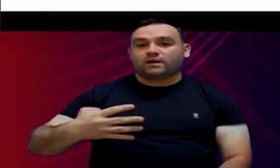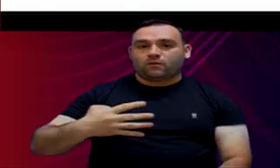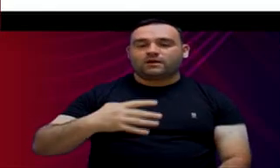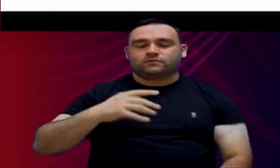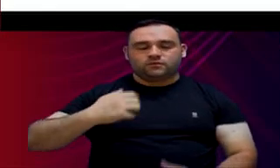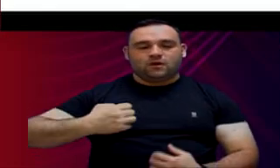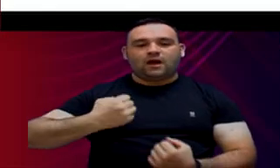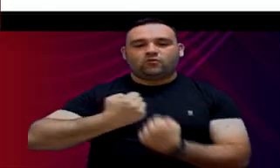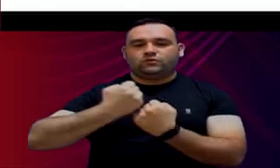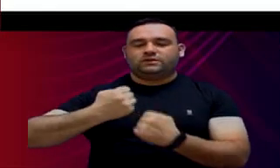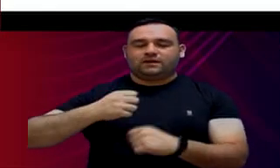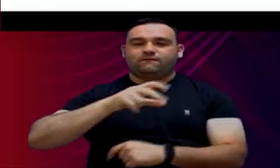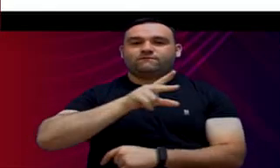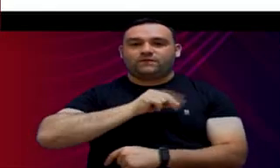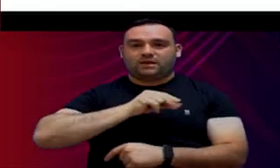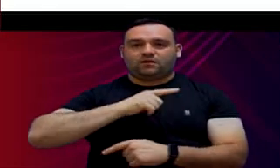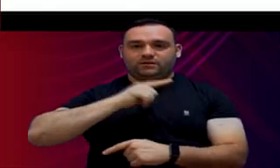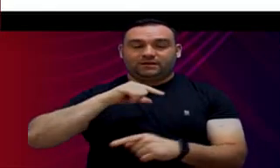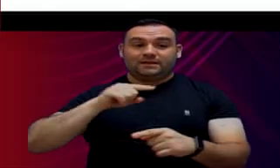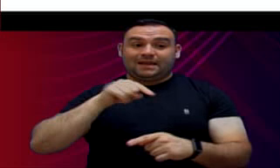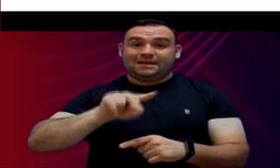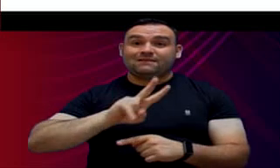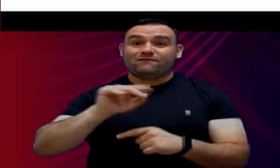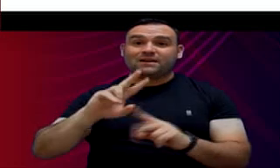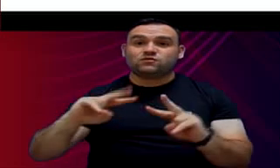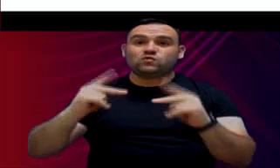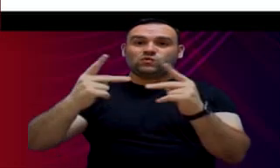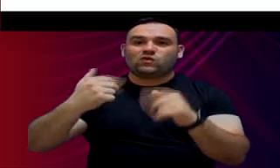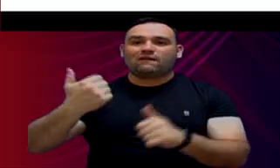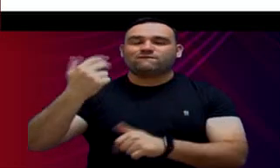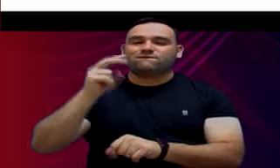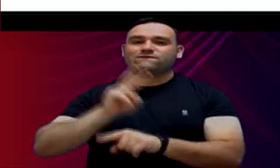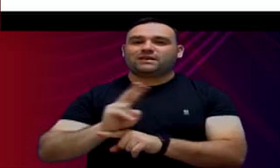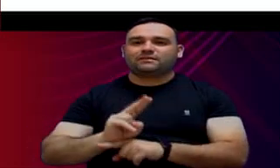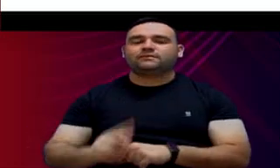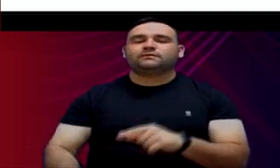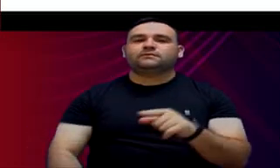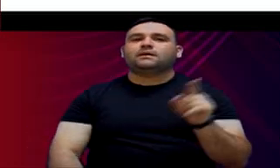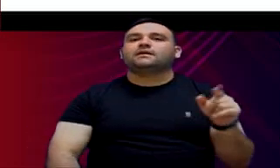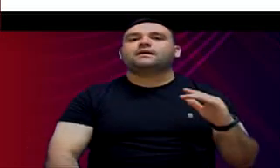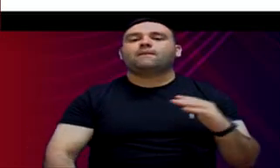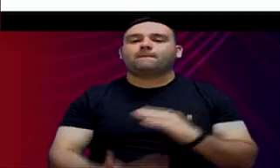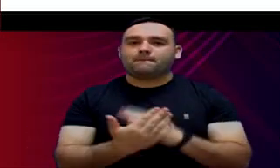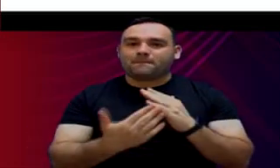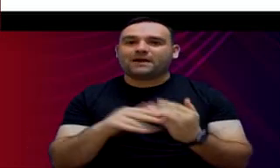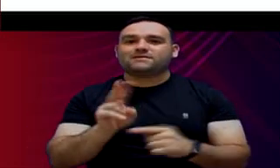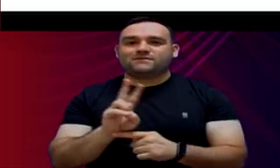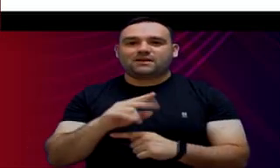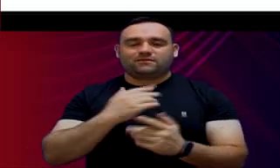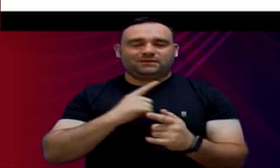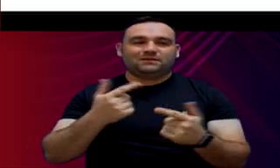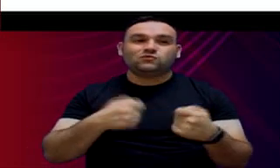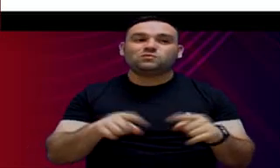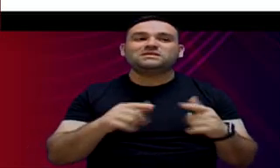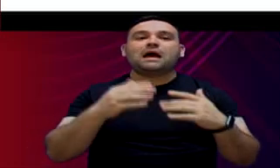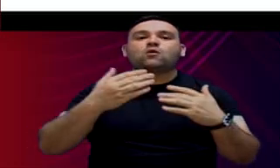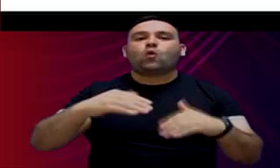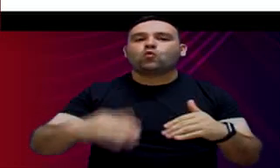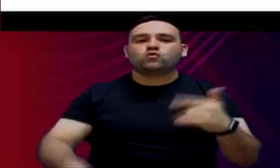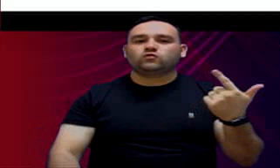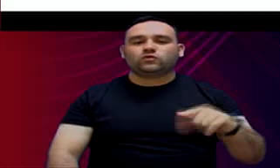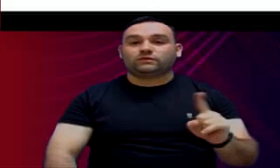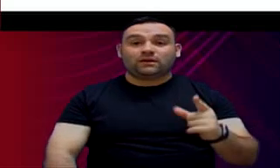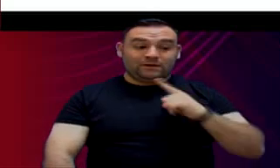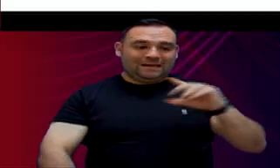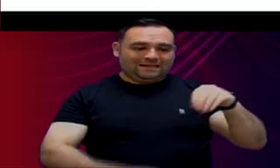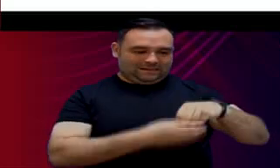auxiliares de fiscais a fiscais então eu aumento o meu quadro de fiscais então a gente não precisaria Abrir concurso eu